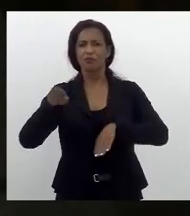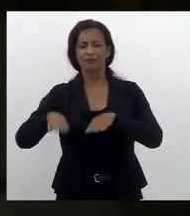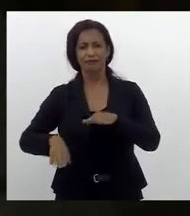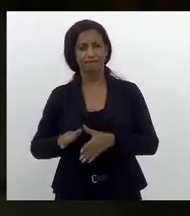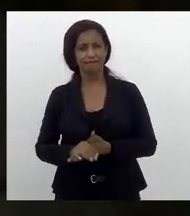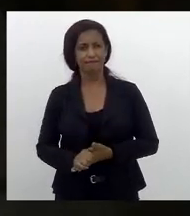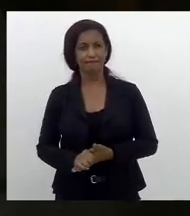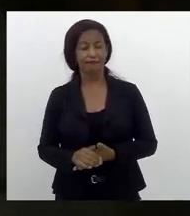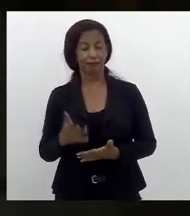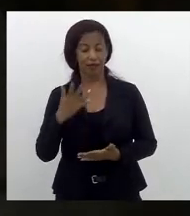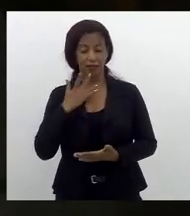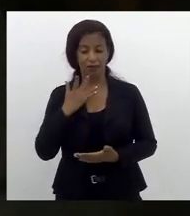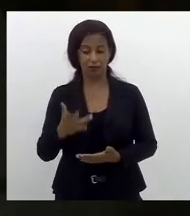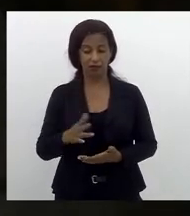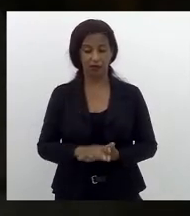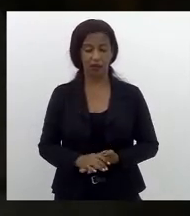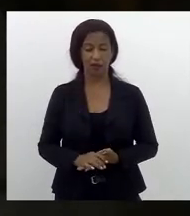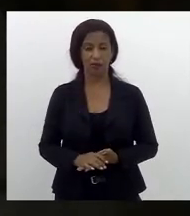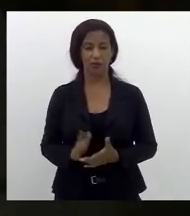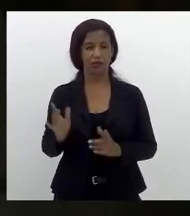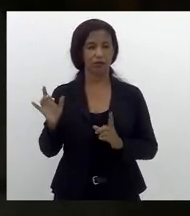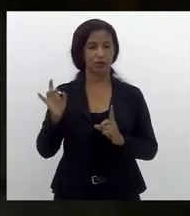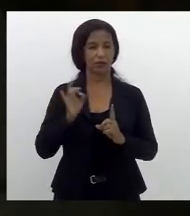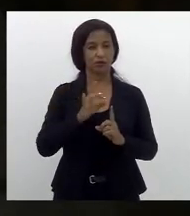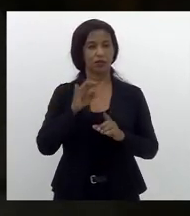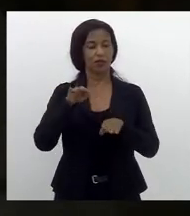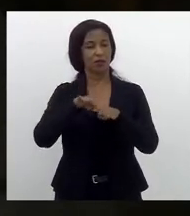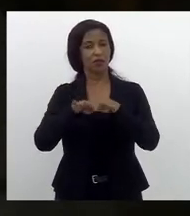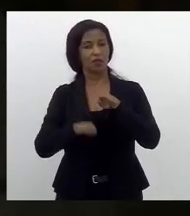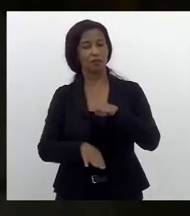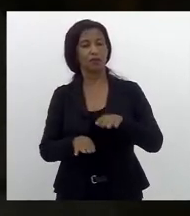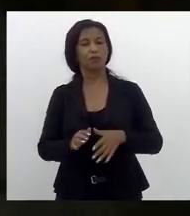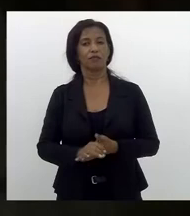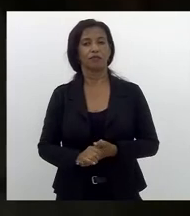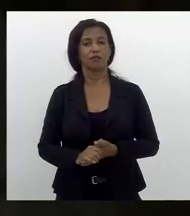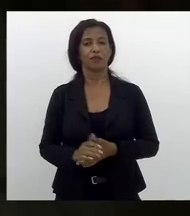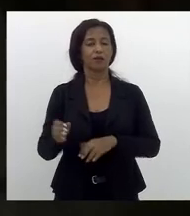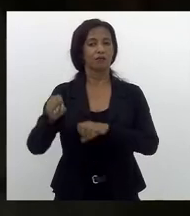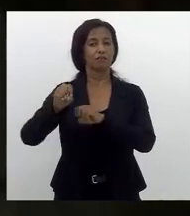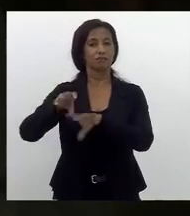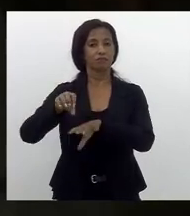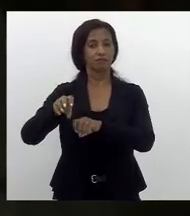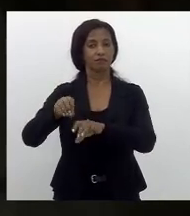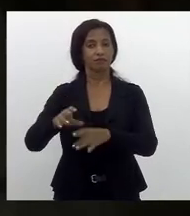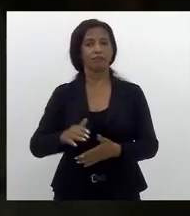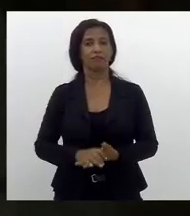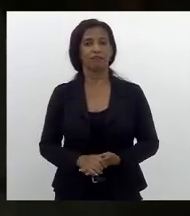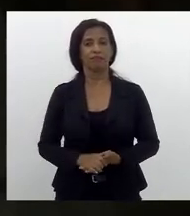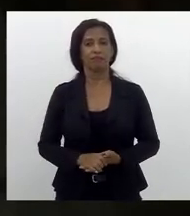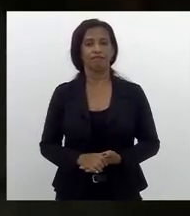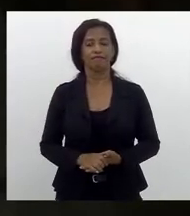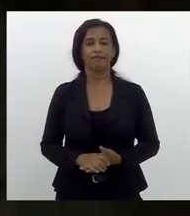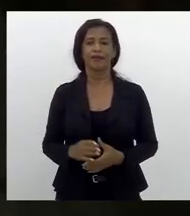E aí cito especificamente as desigualdades educacionais que se aprofundaram no contexto